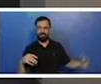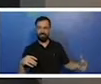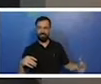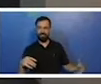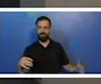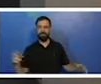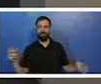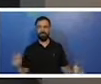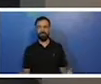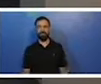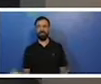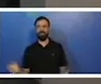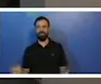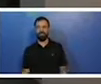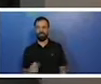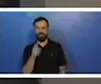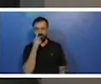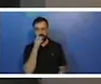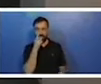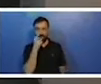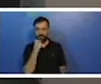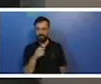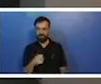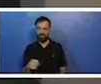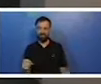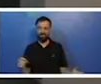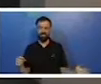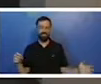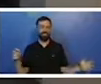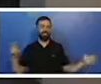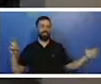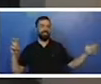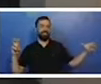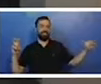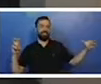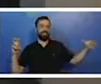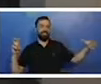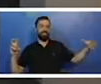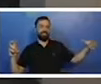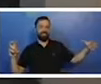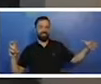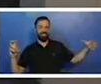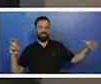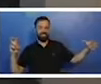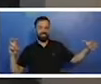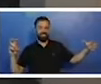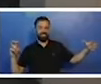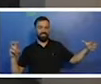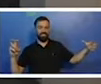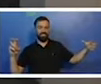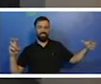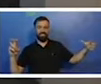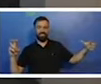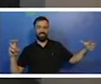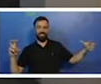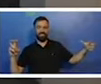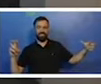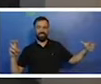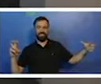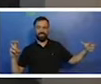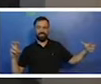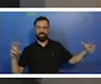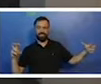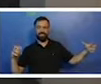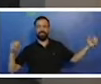eu acho que não tenho dinheiro a distância não acertar não é não vamos